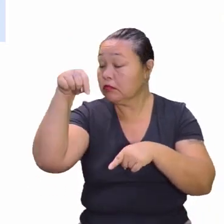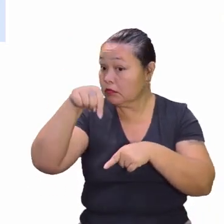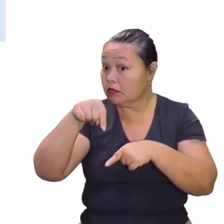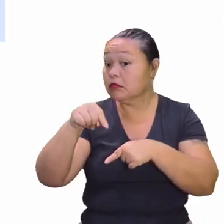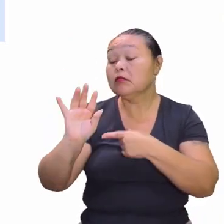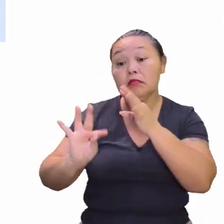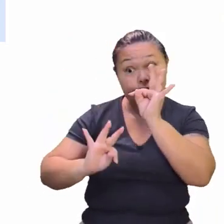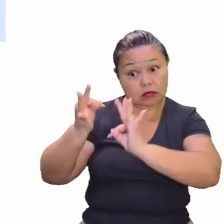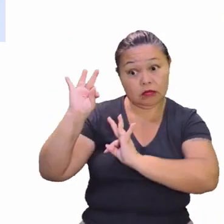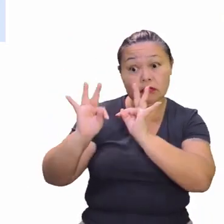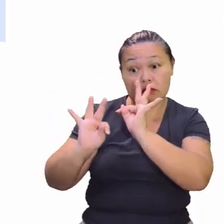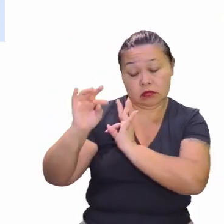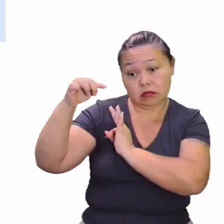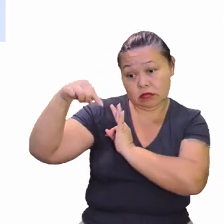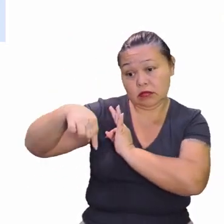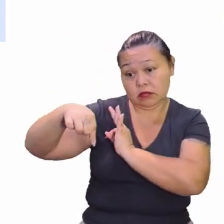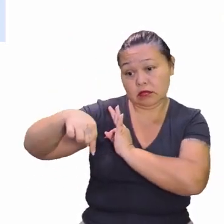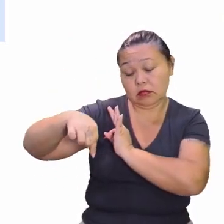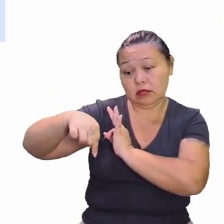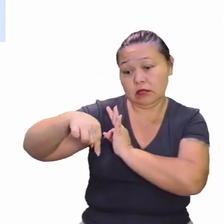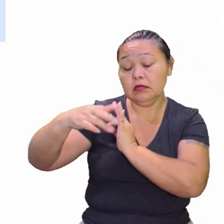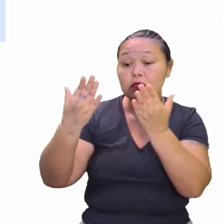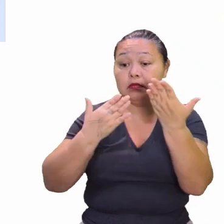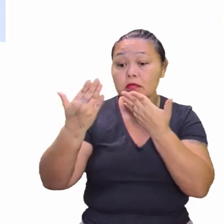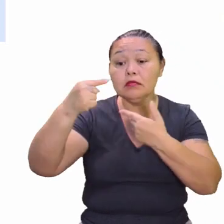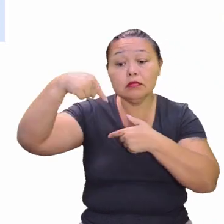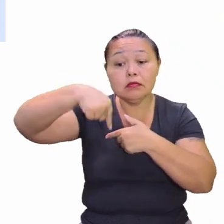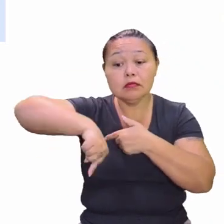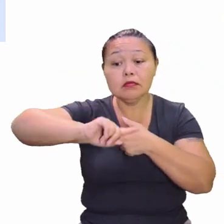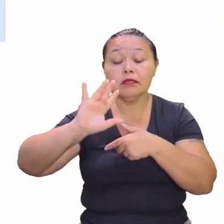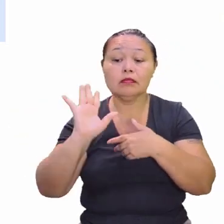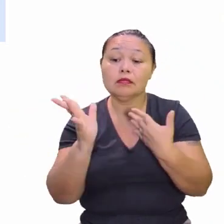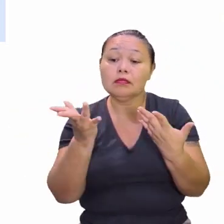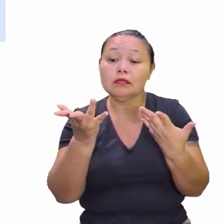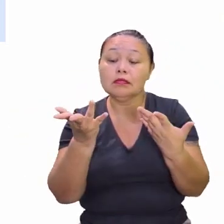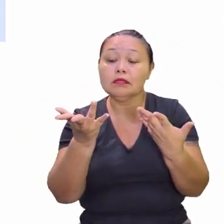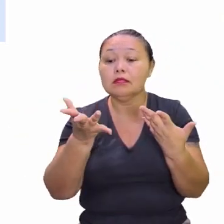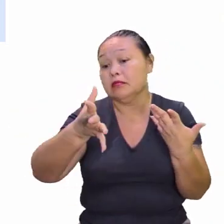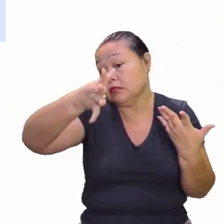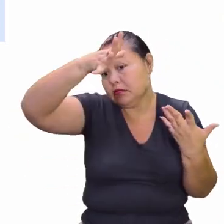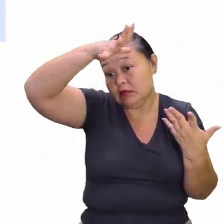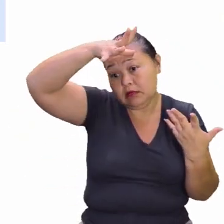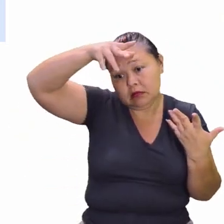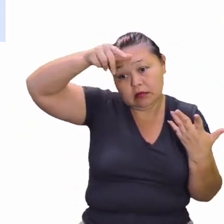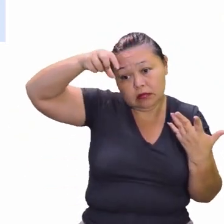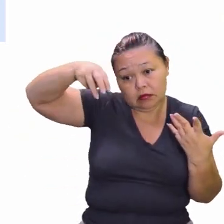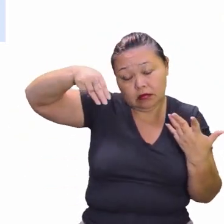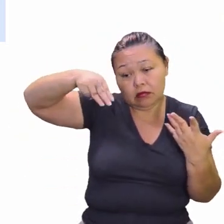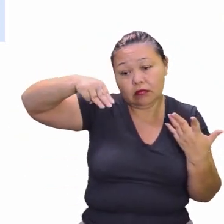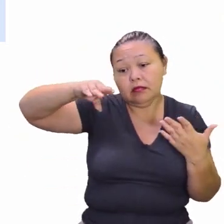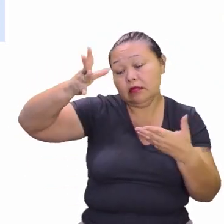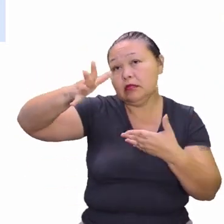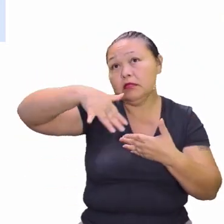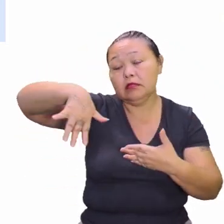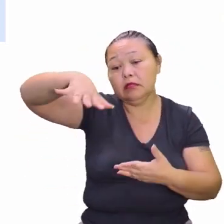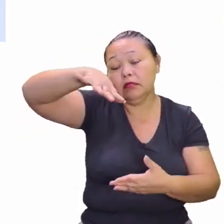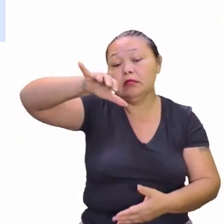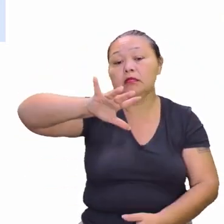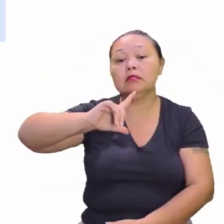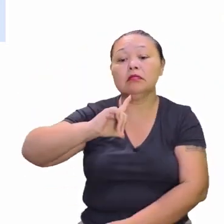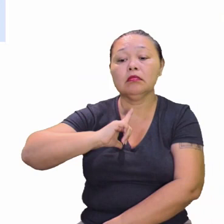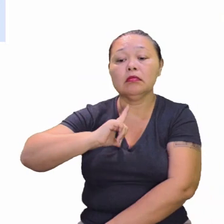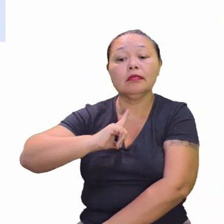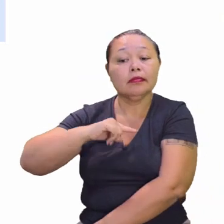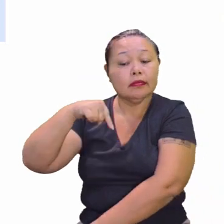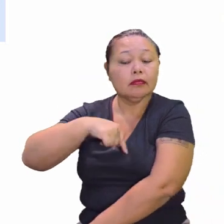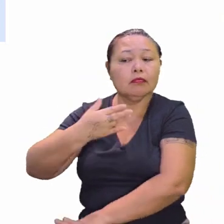né? tecnológico. Exatamente. É isso? E se compararmos aqui também, por exemplo, com Manaus, né? Dentro da nossa região, a